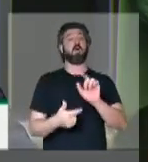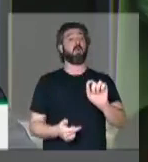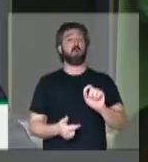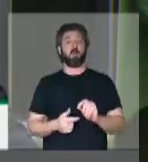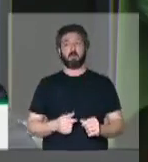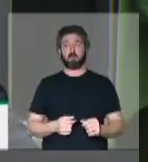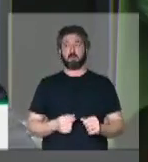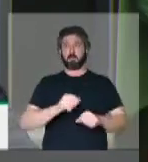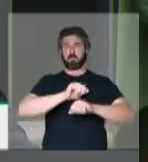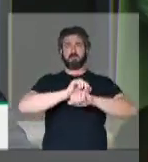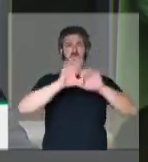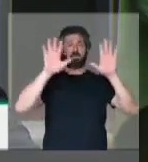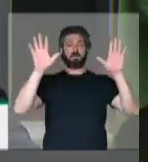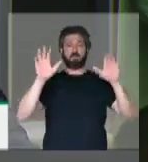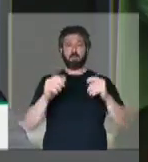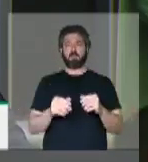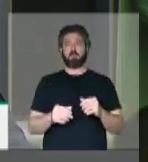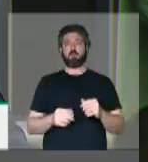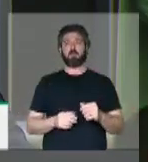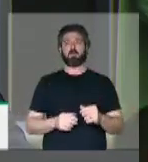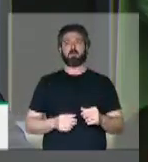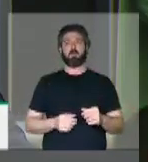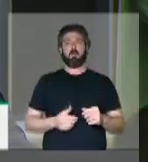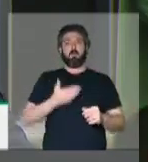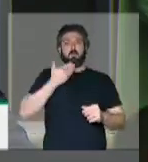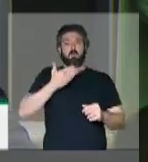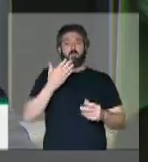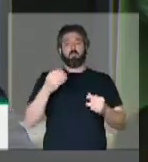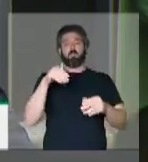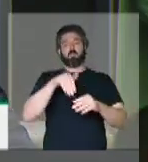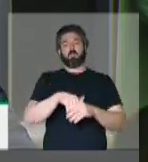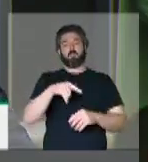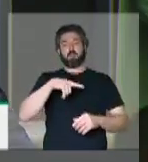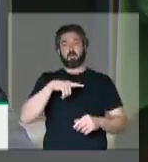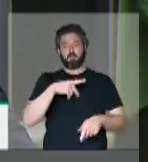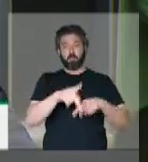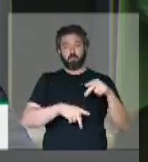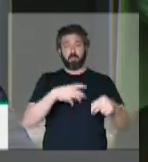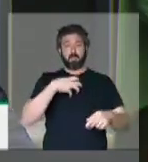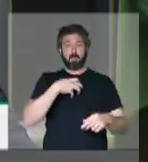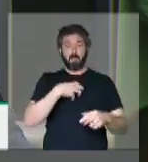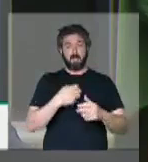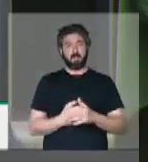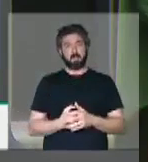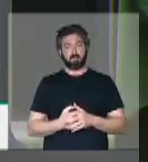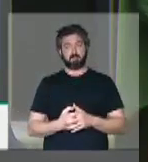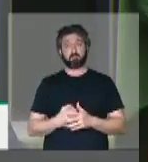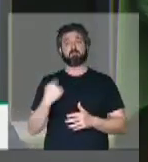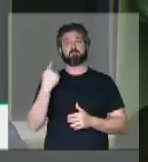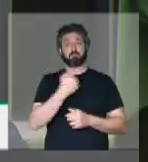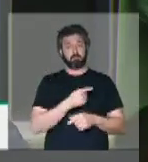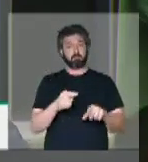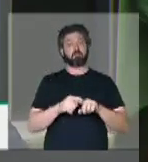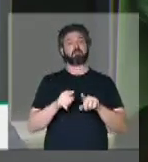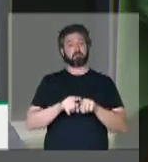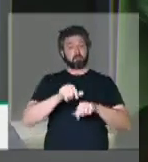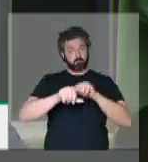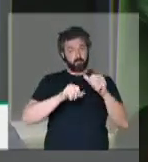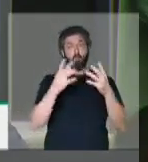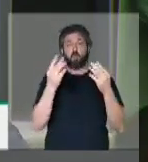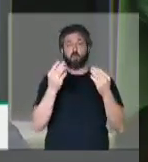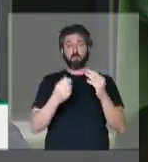demonstração clara do quanto foi aprovado nas urnas e pela população baiana. Nós também fizemos